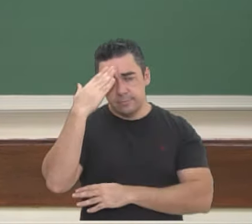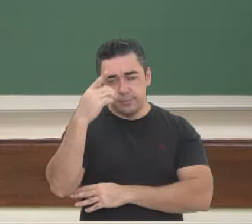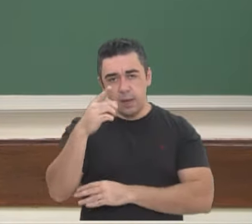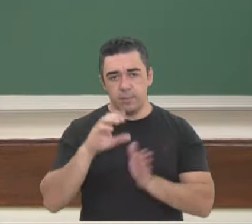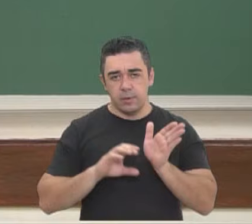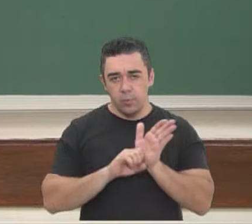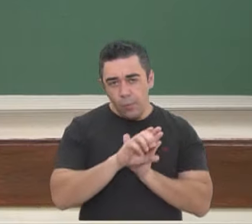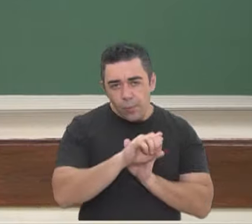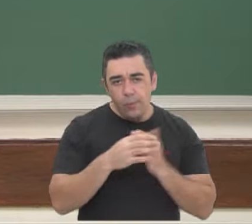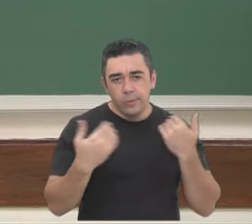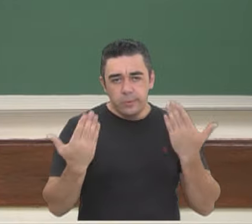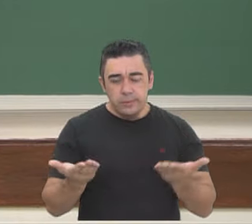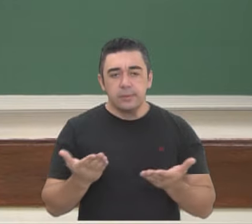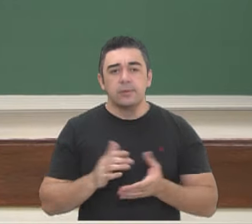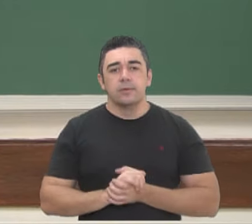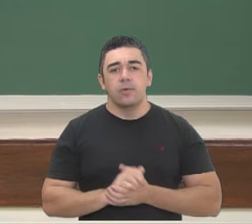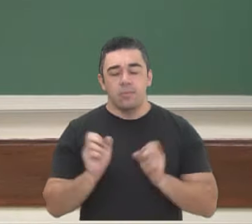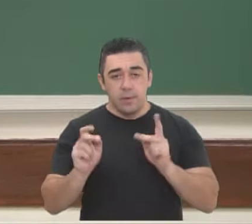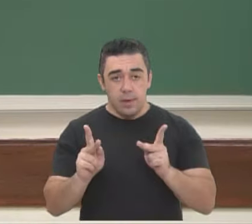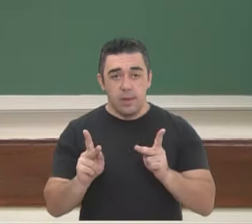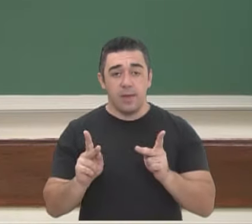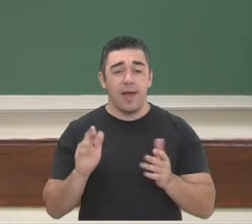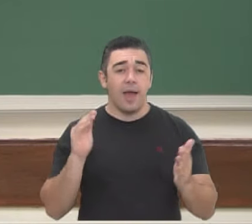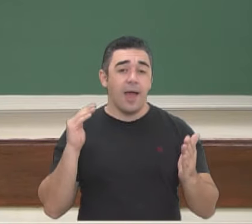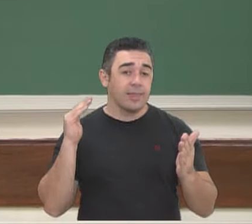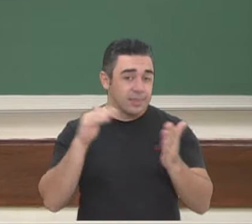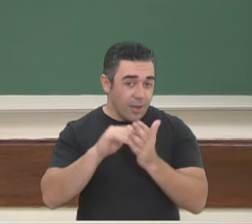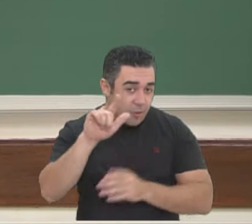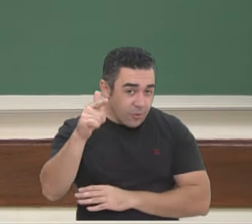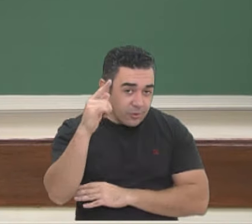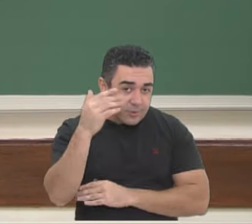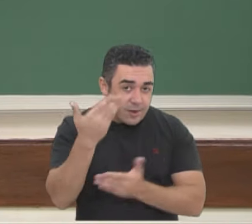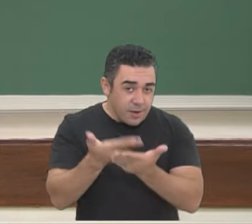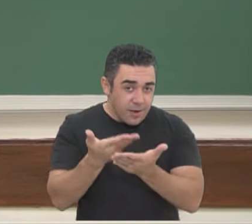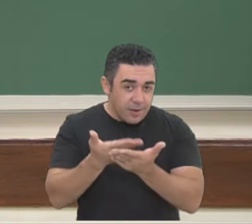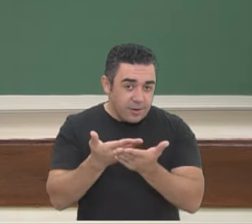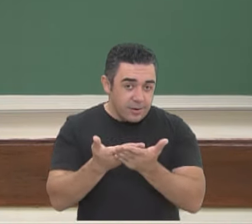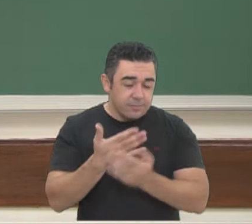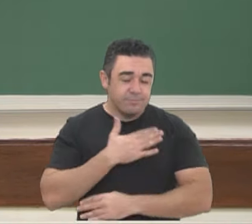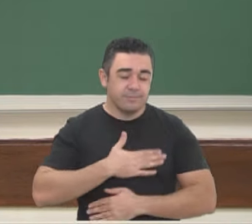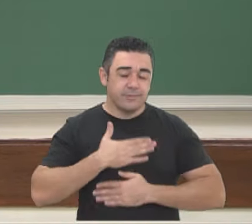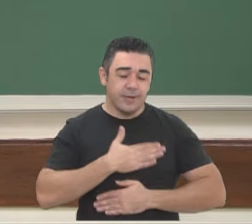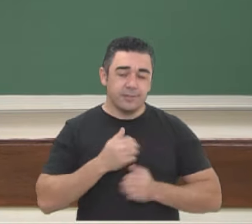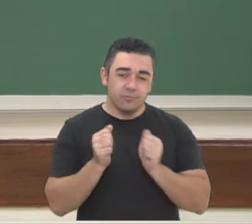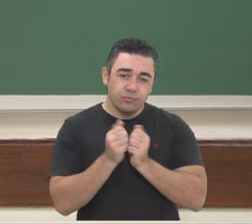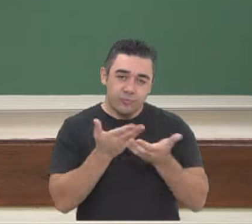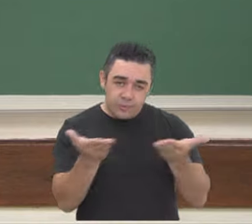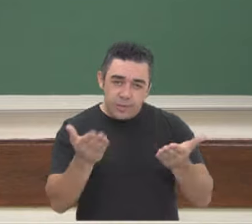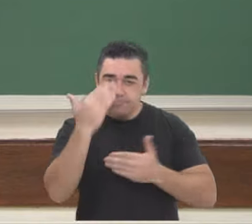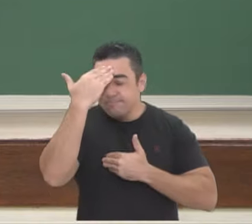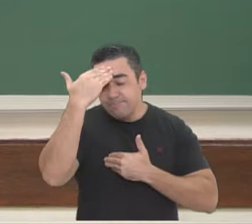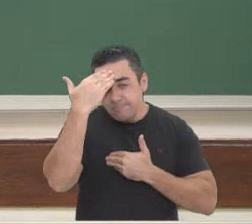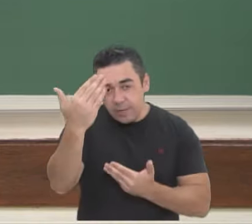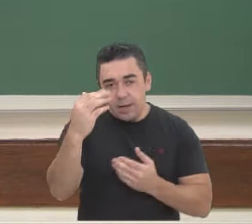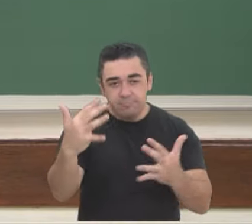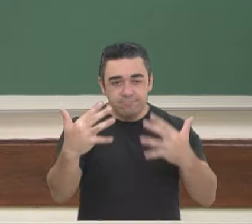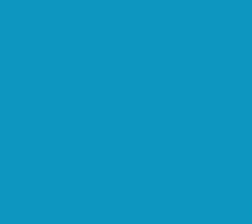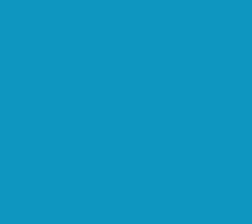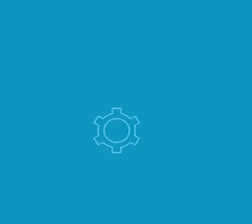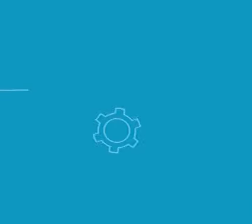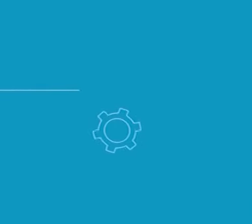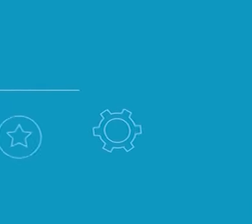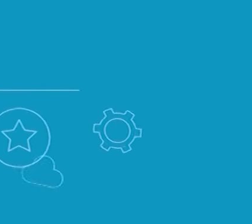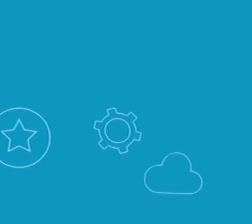no aplicativo ok então até a próxima aula foi um prazer estar com vocês e obrigada pela